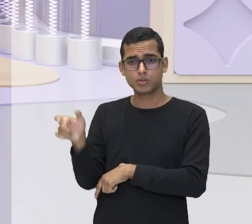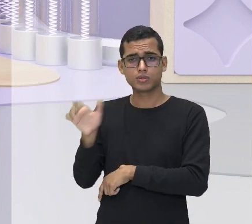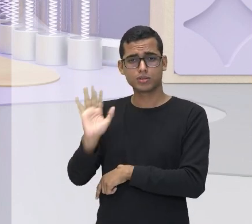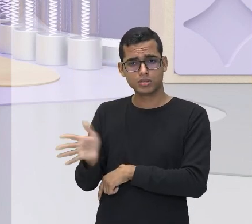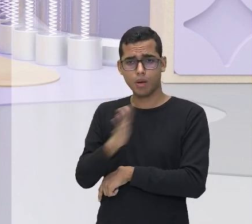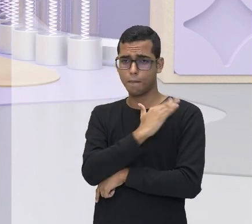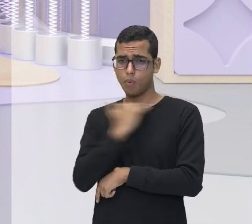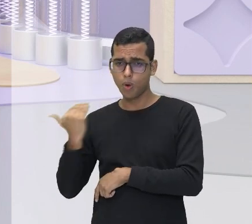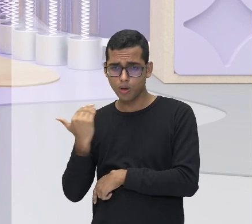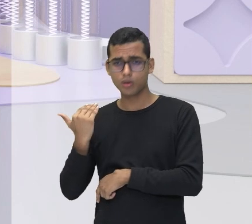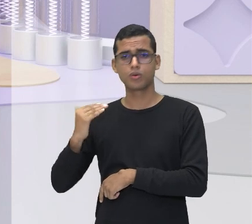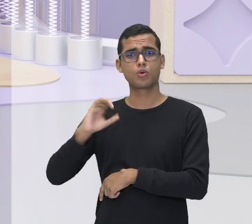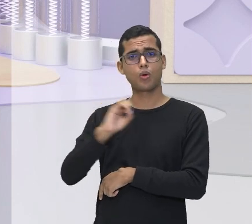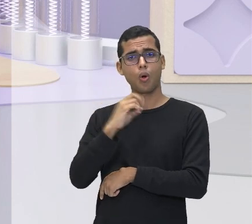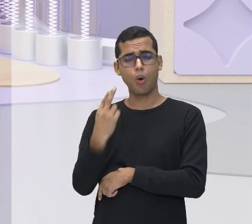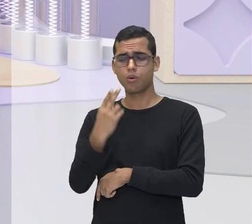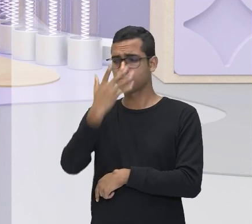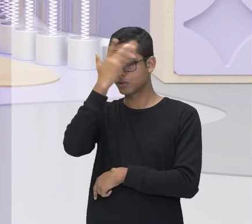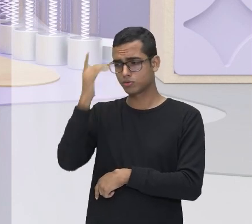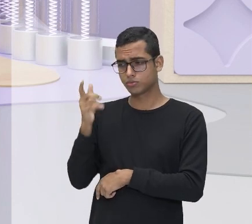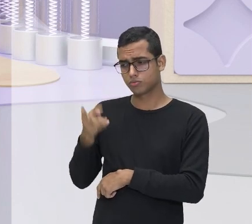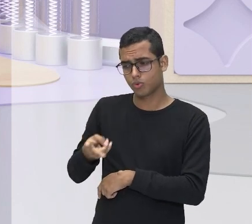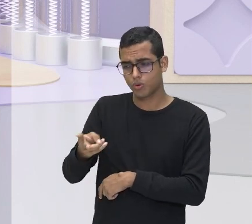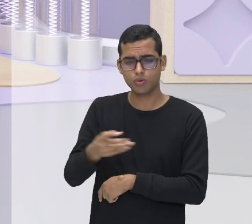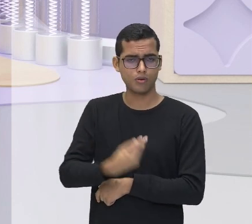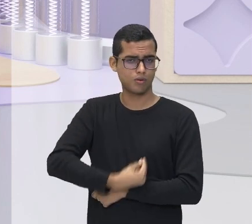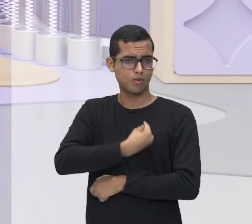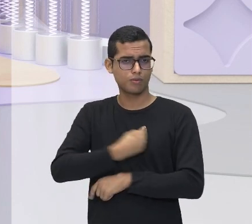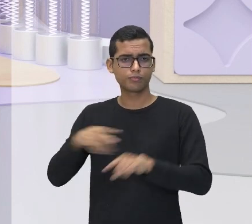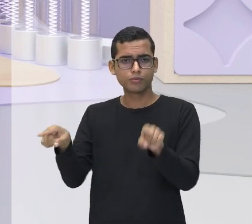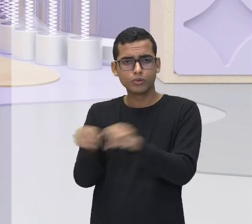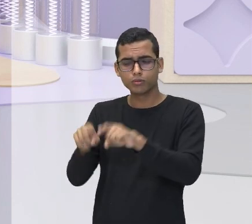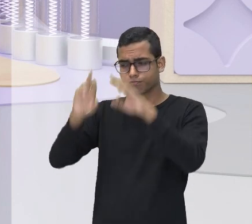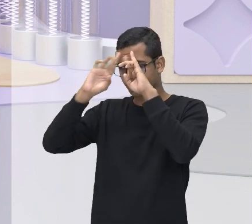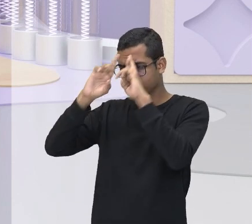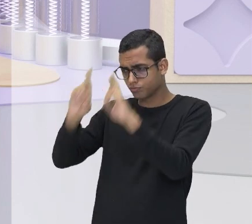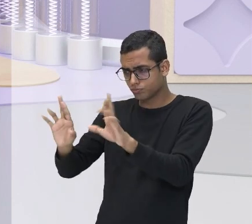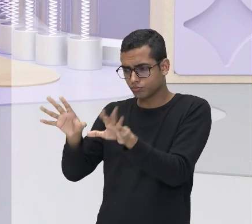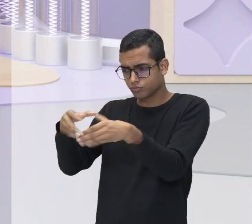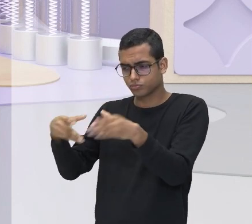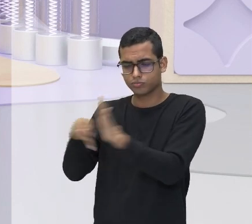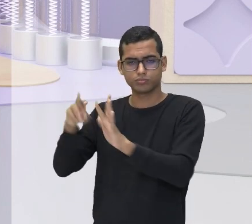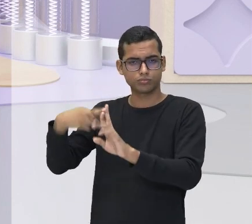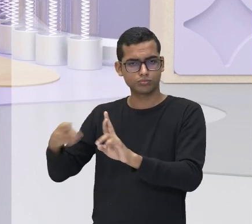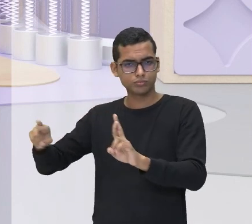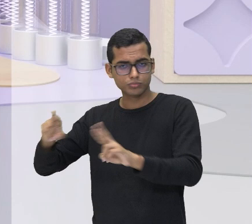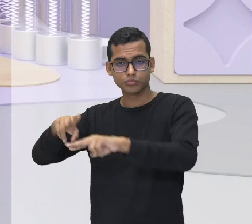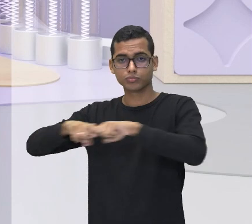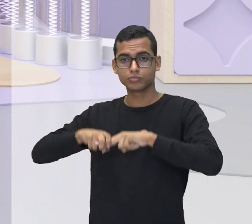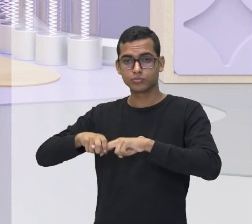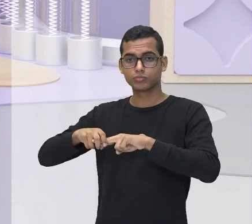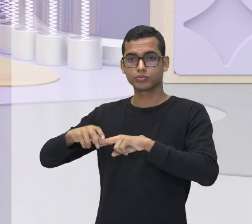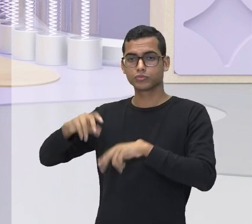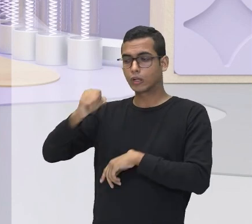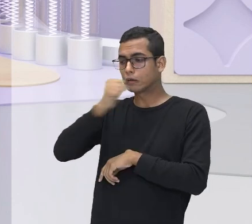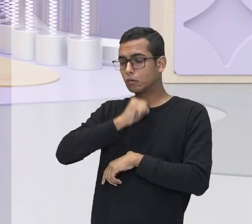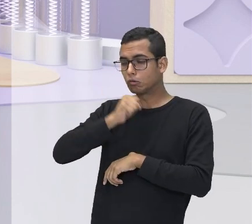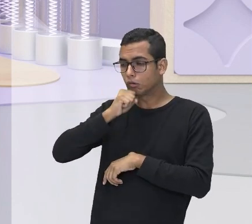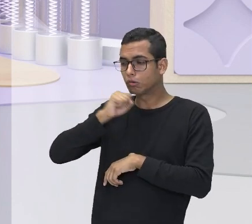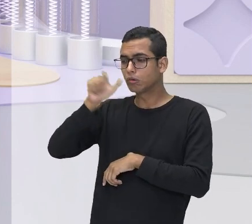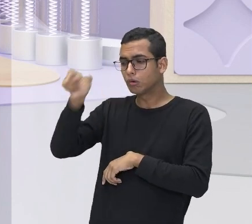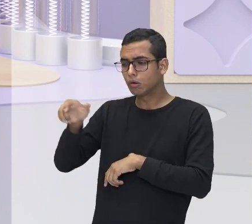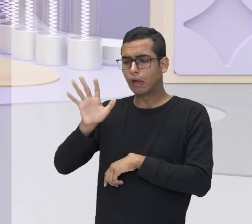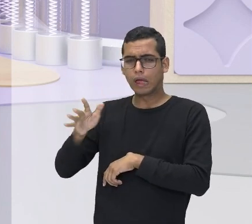estão vivas e fazem parte da comunidade religiosa, porque elas guardam toda a